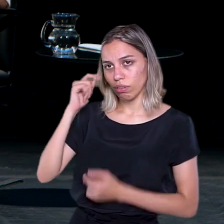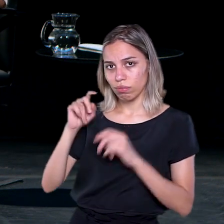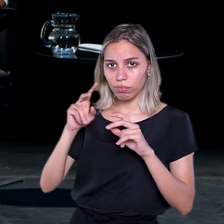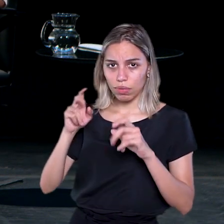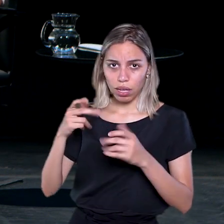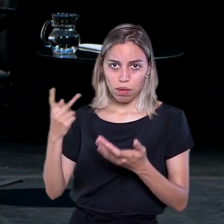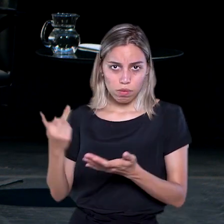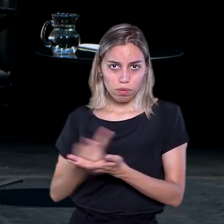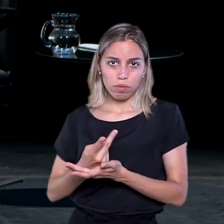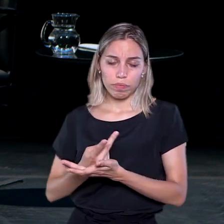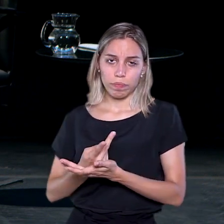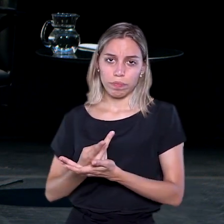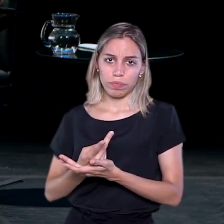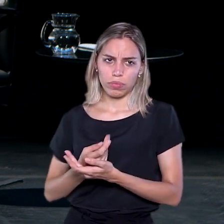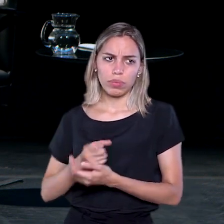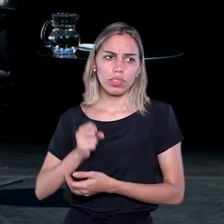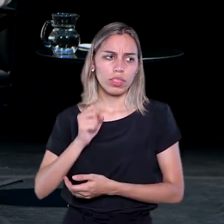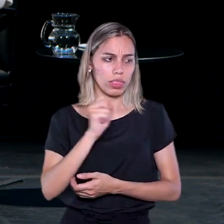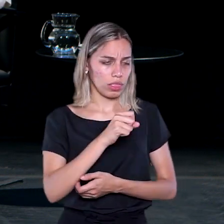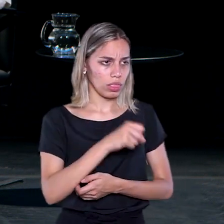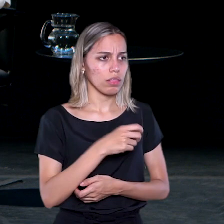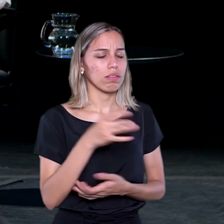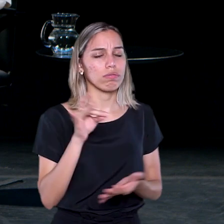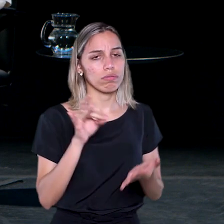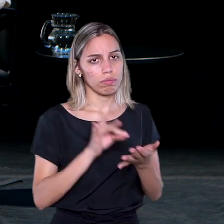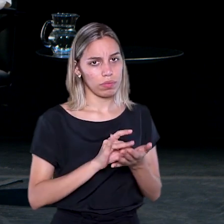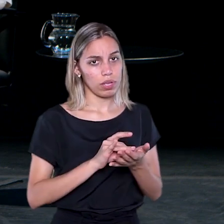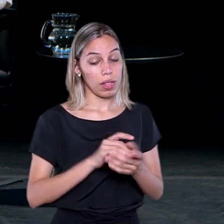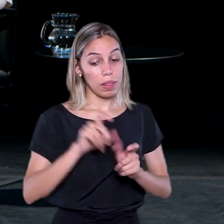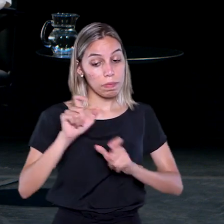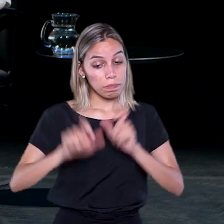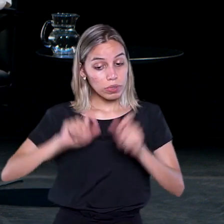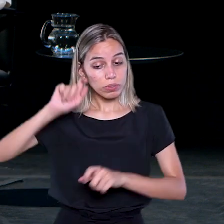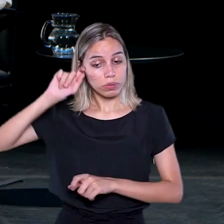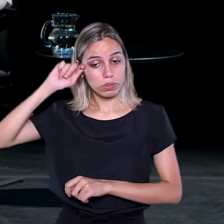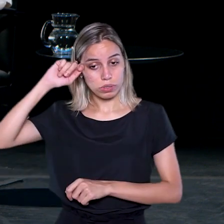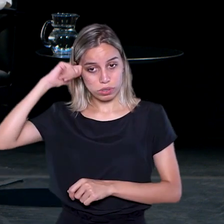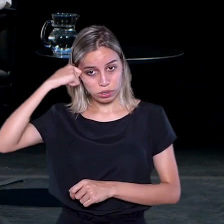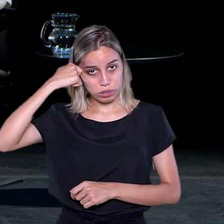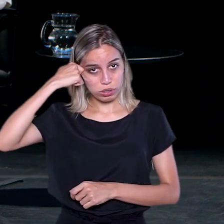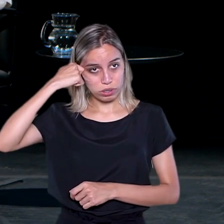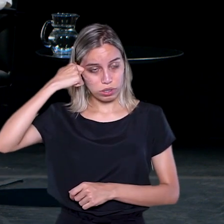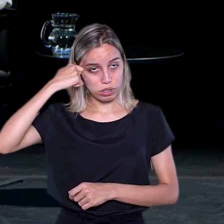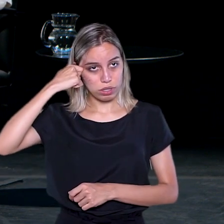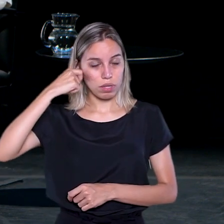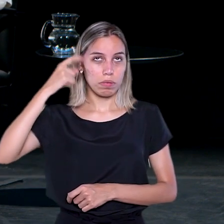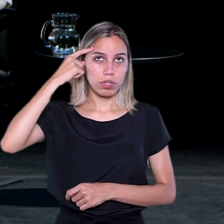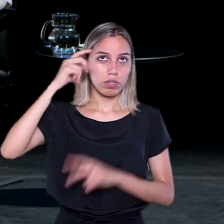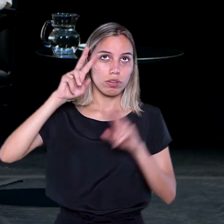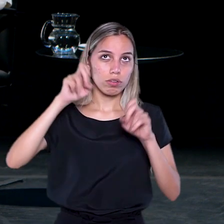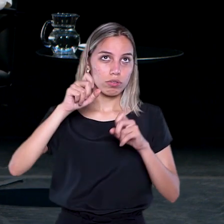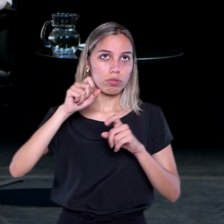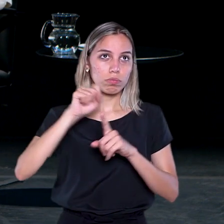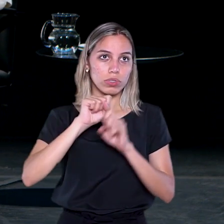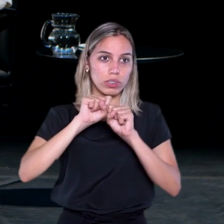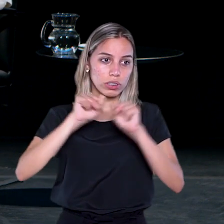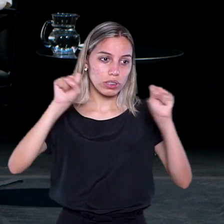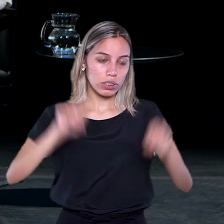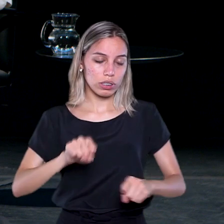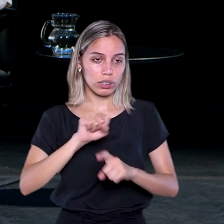faz parte do projeto. Completamente. Pessoas negras, na verdade, o sistema escravocrata brasileiro, ele